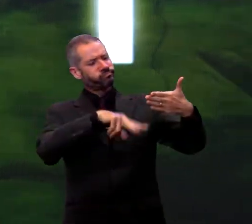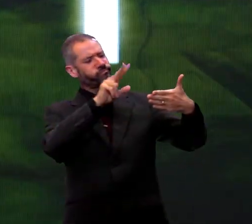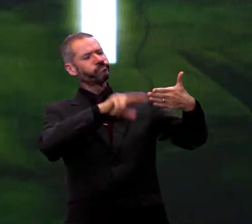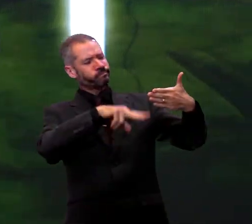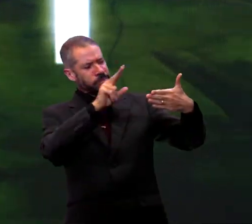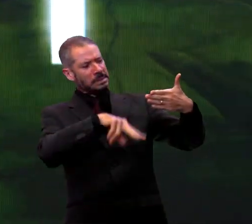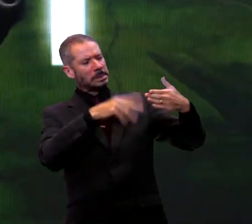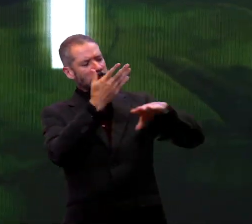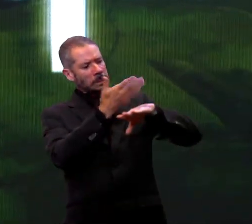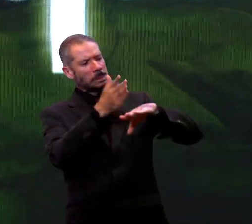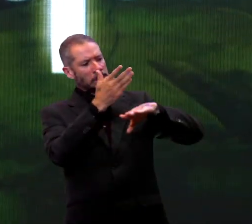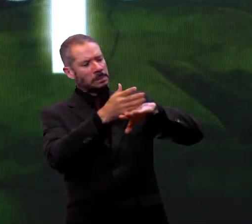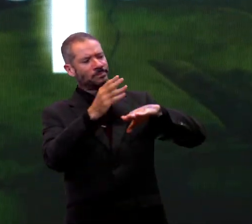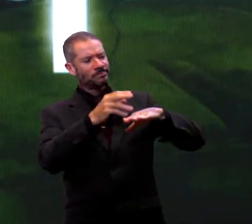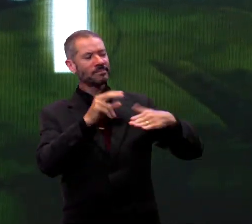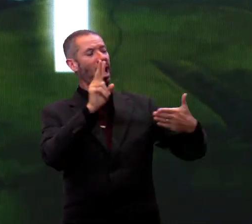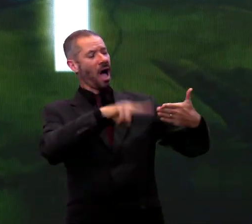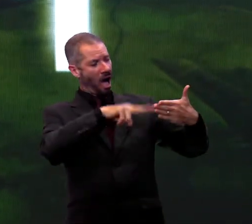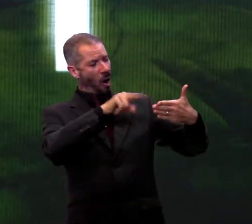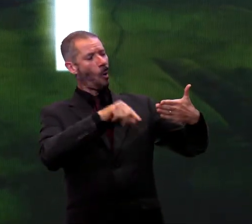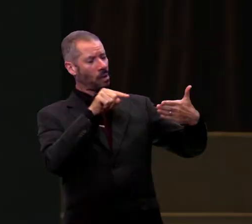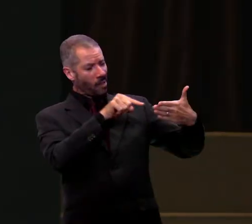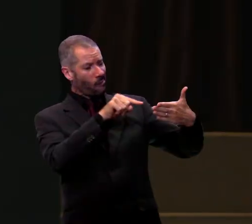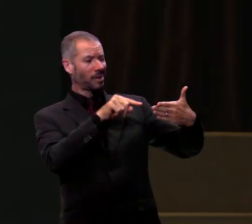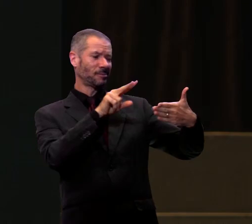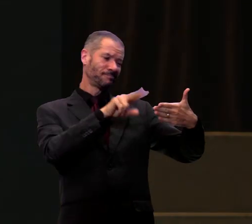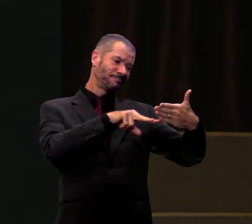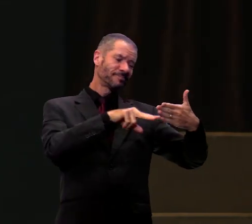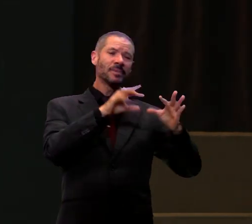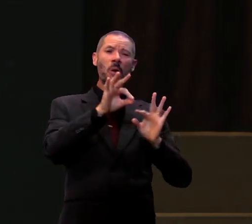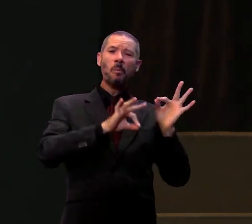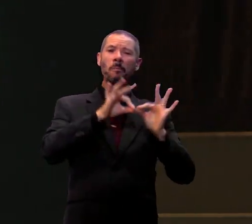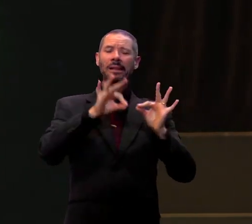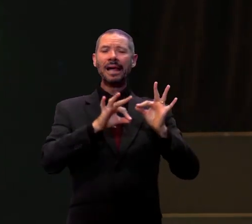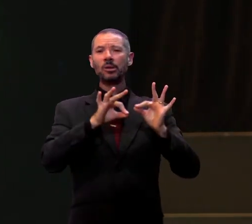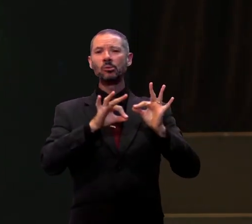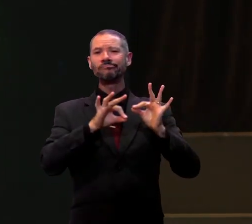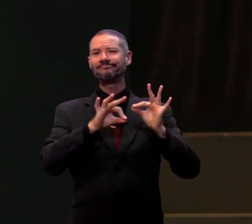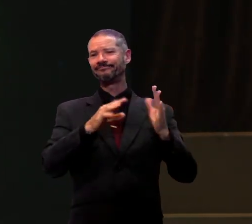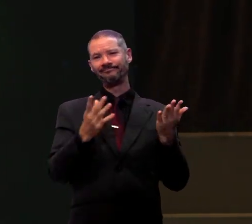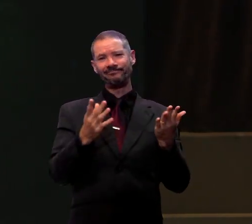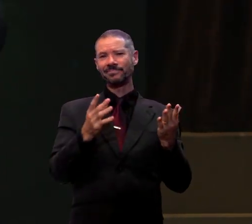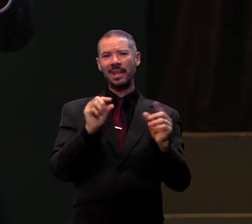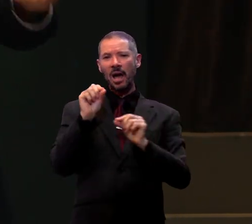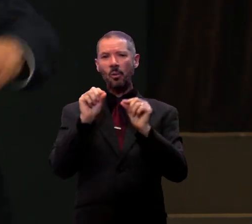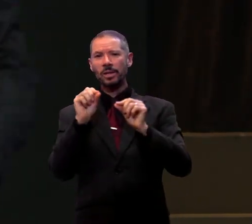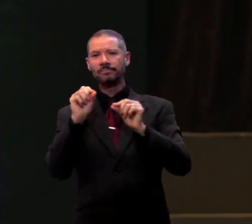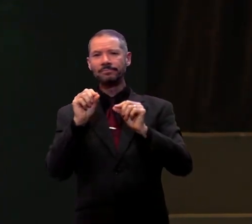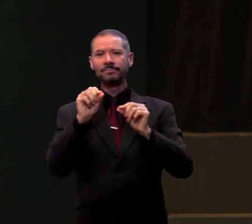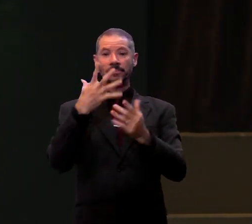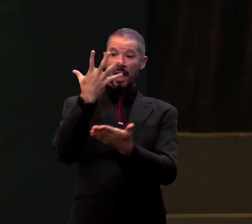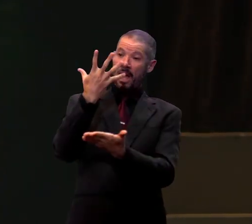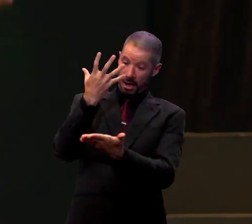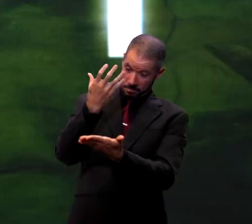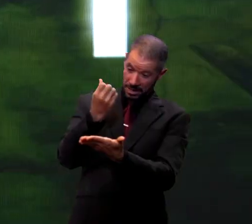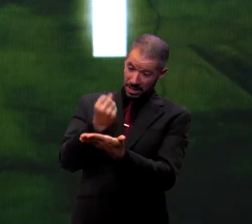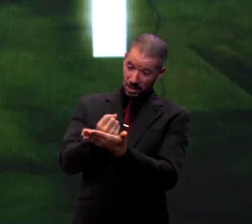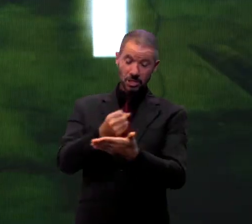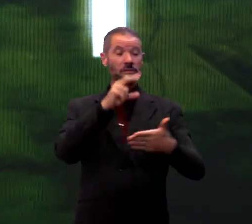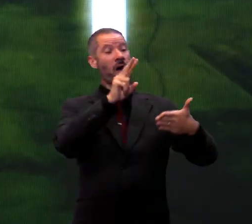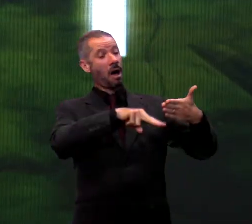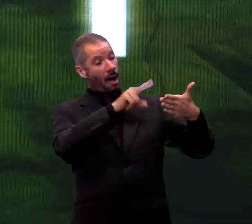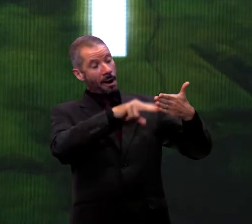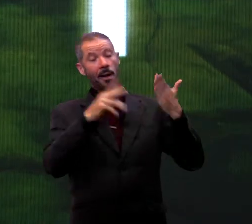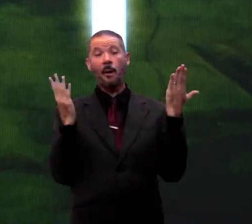isso, não faz? Eu vou ler a Bíblia, eu vou ler o plano anual, eu vou ler aquilo que o aplicativo já disse que eu devo ler